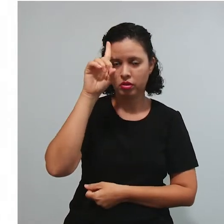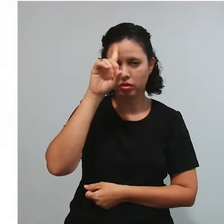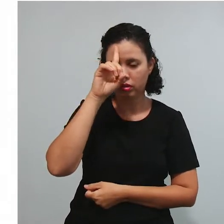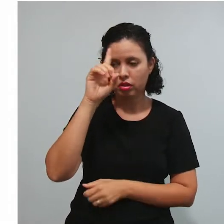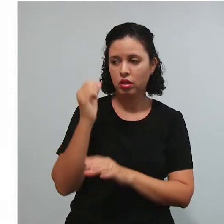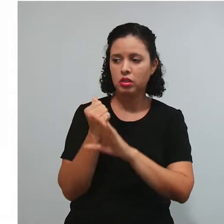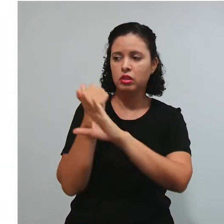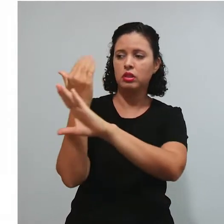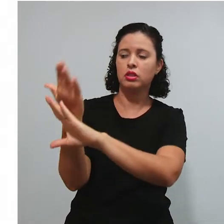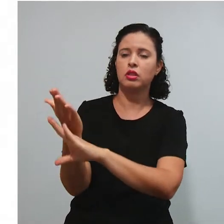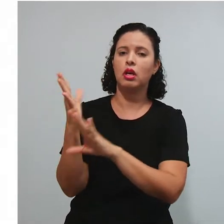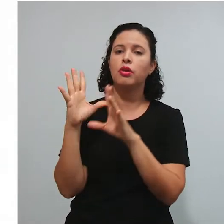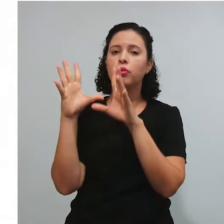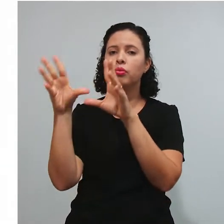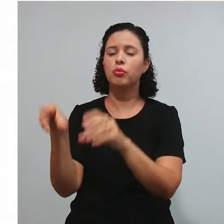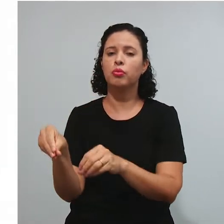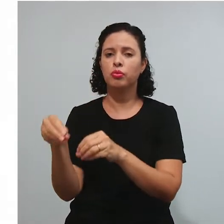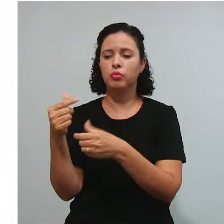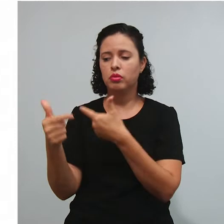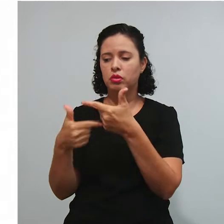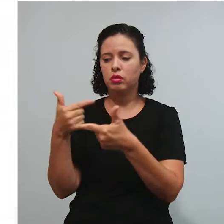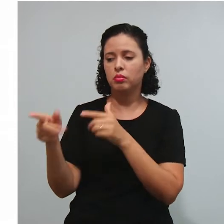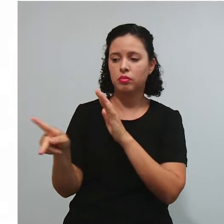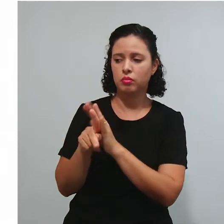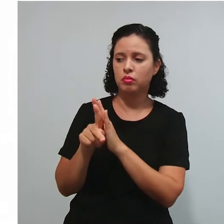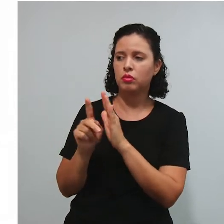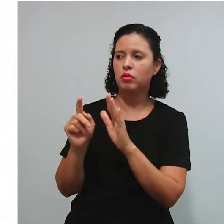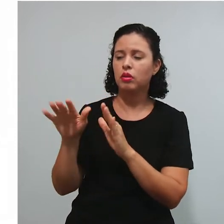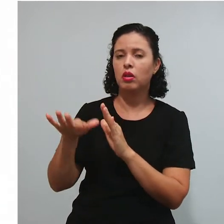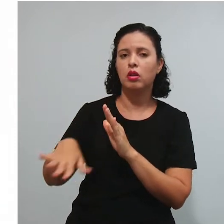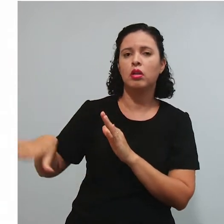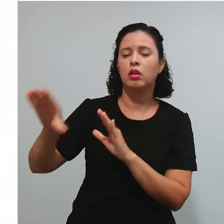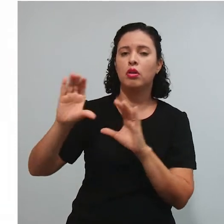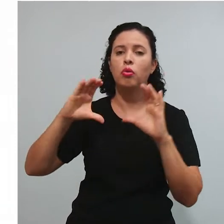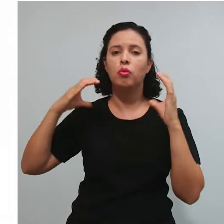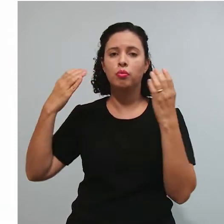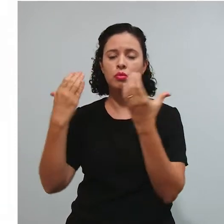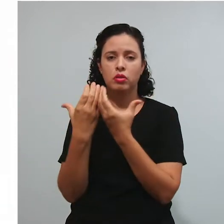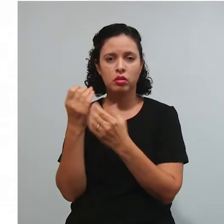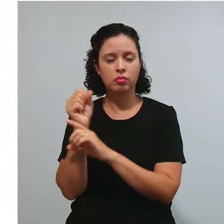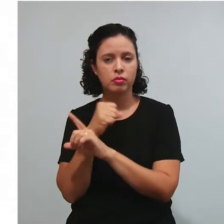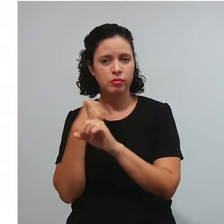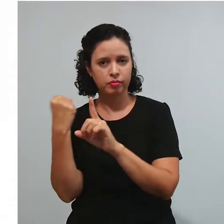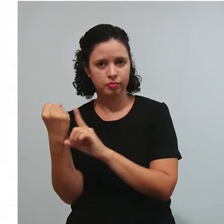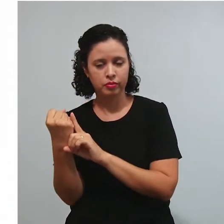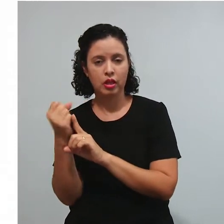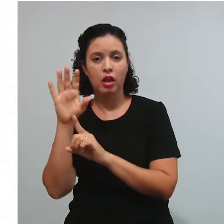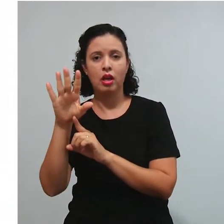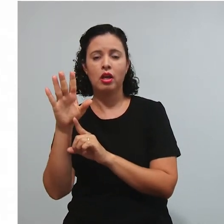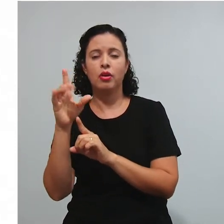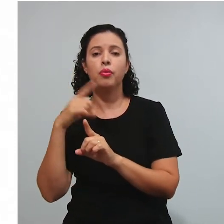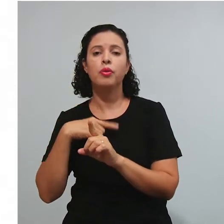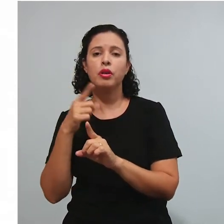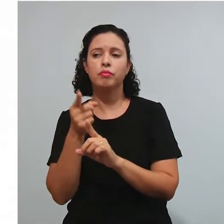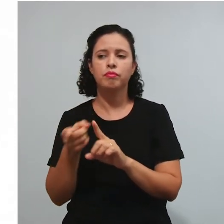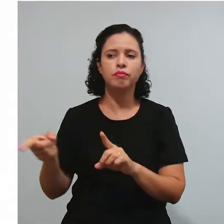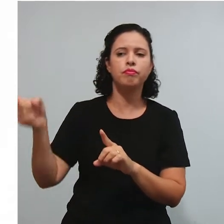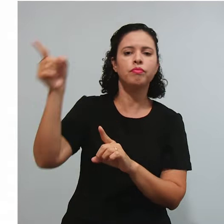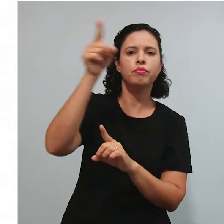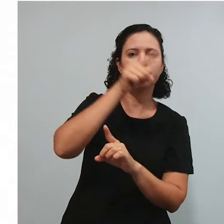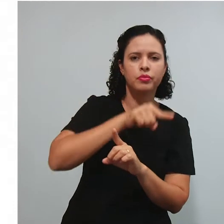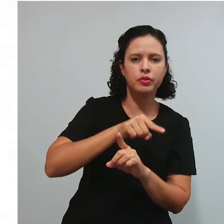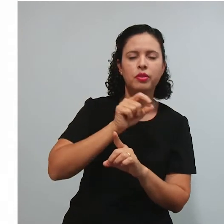dia e sai todos esses serviços para a comunidade. E aí a retroalimentação seria o quê?